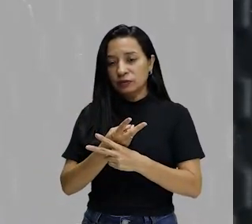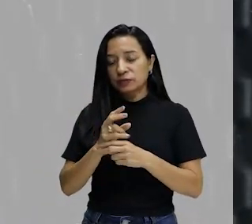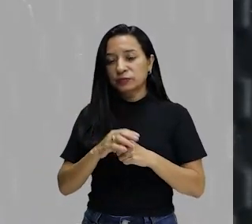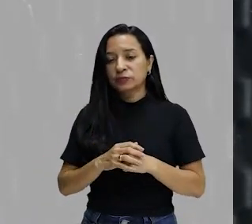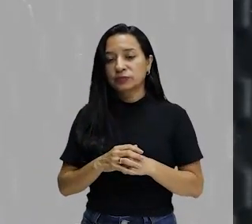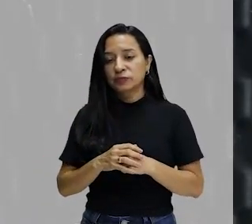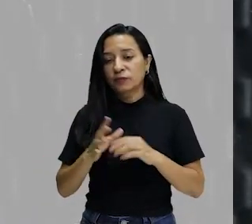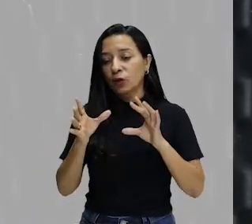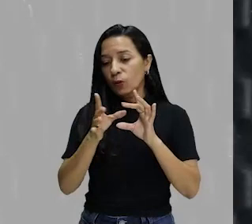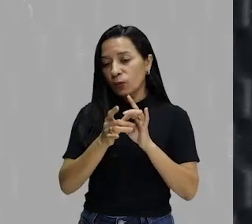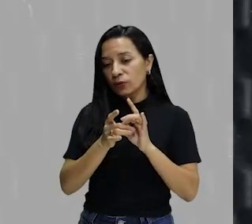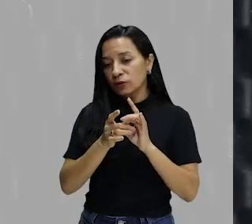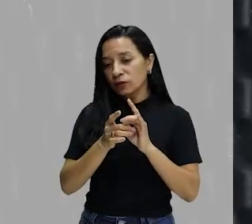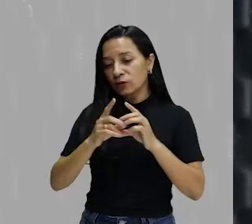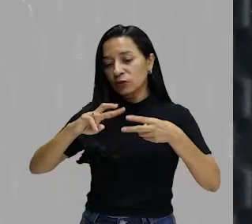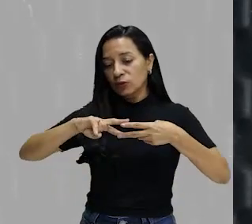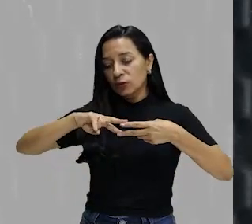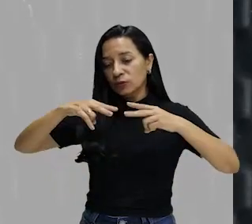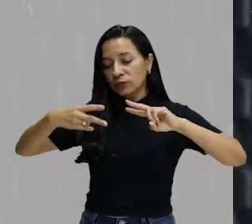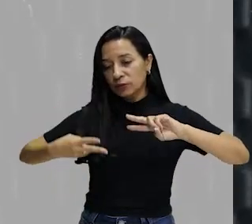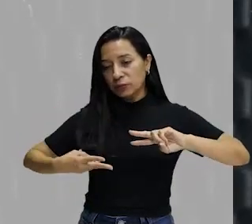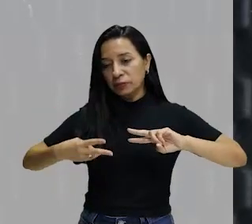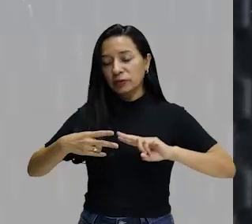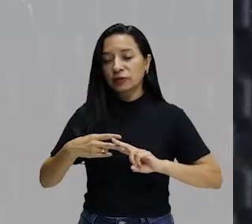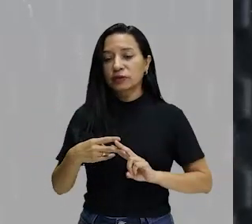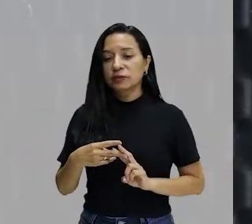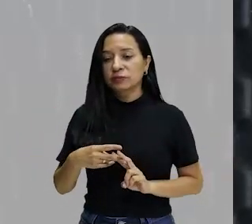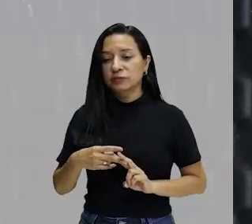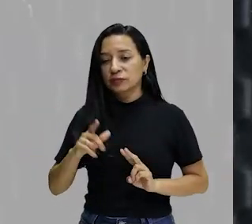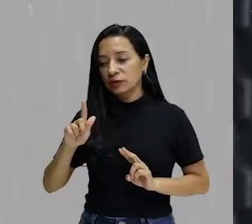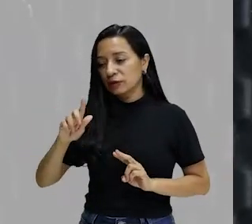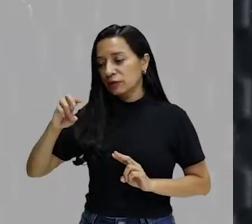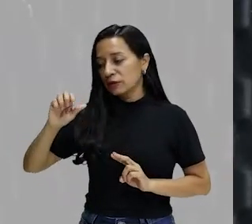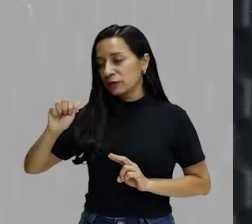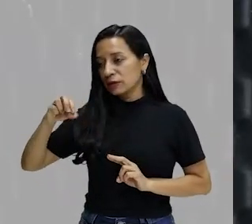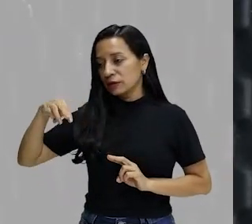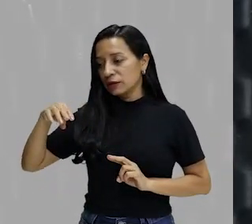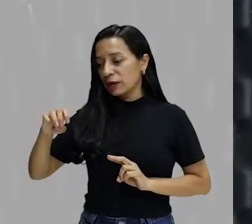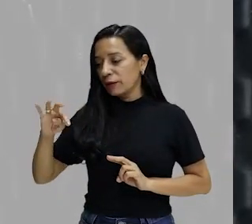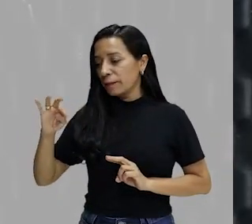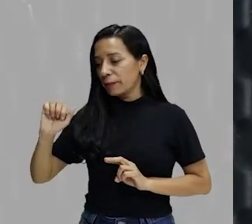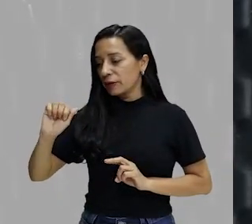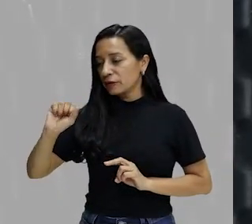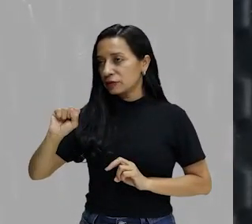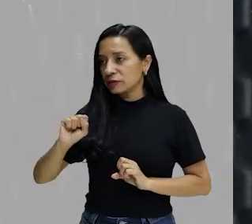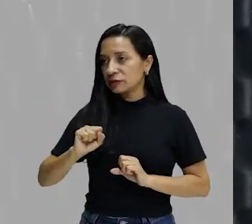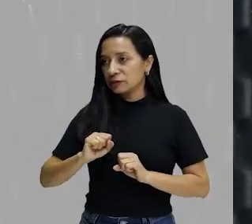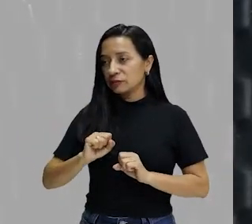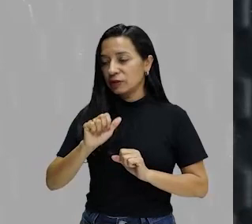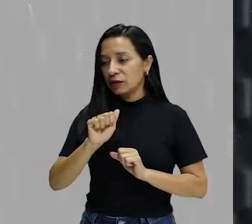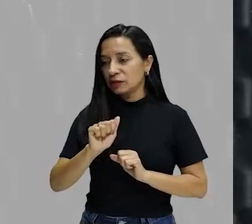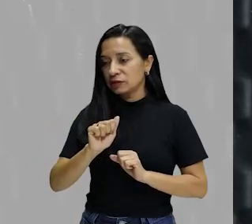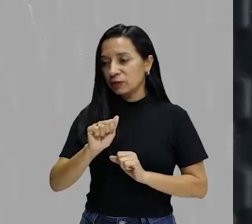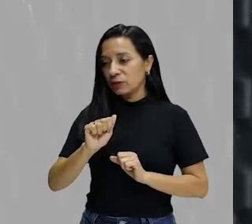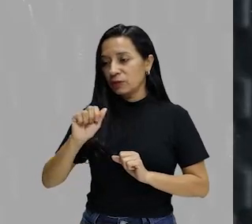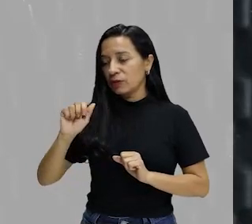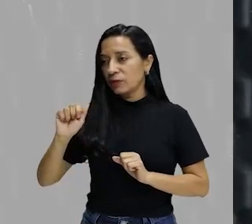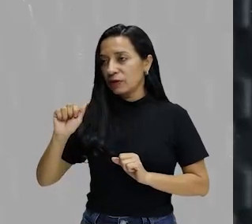união deste gameta com este gameta aqui, ó. Ficou Azão daqui com Azão daqui, ficou Azão